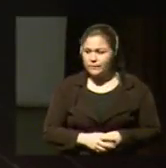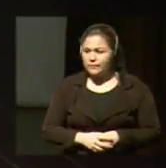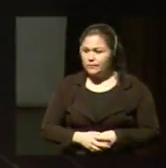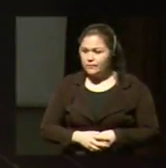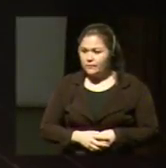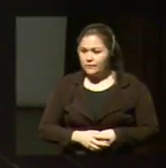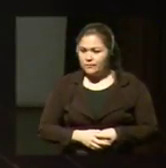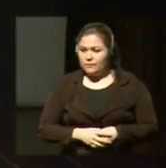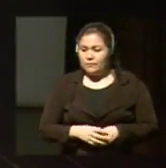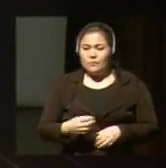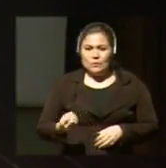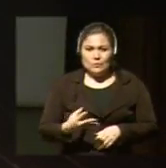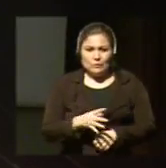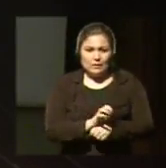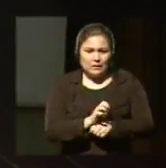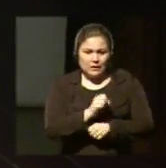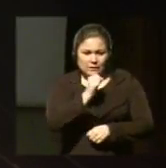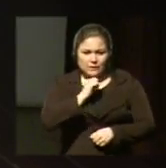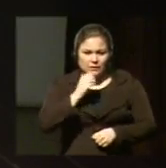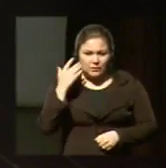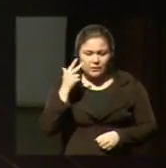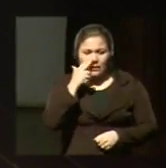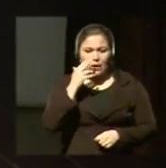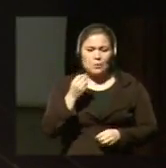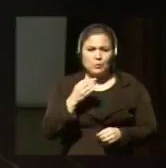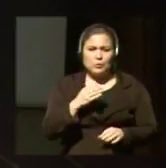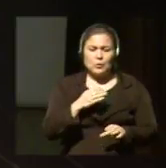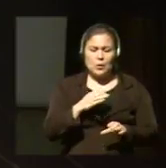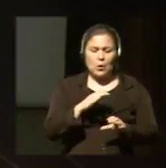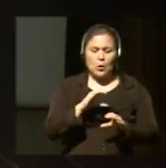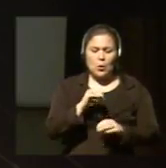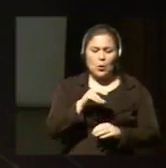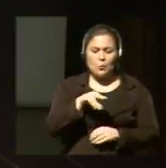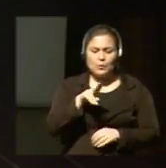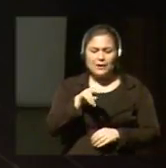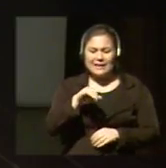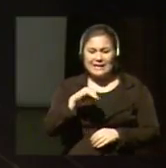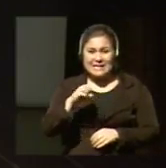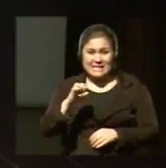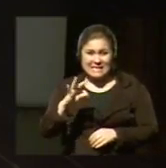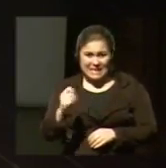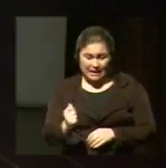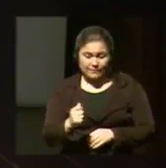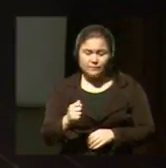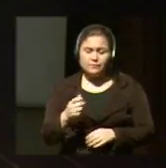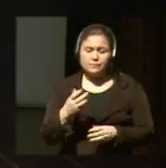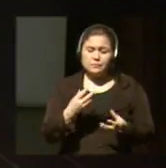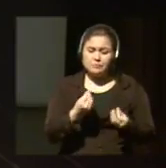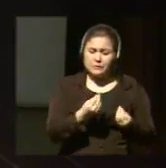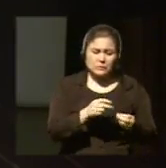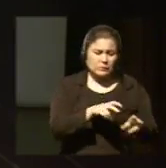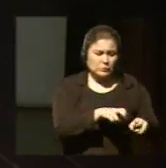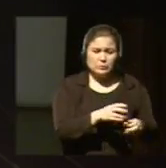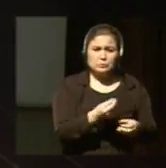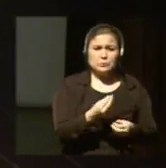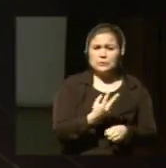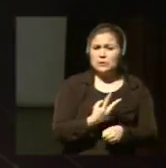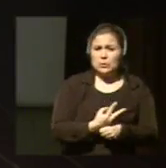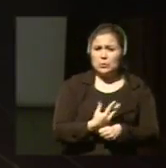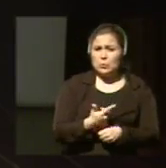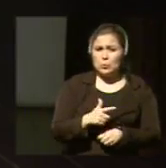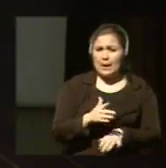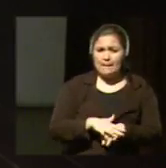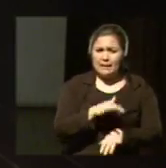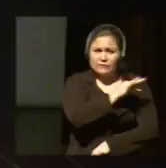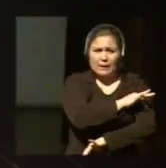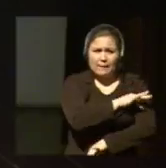Novos estados antigos, antigamente comunistas, tem muitas regiões rurais onde só tem pessoas idosas, onde não tem mais